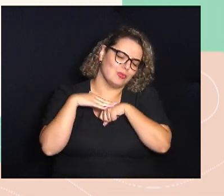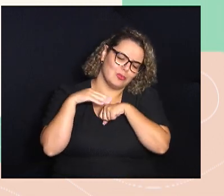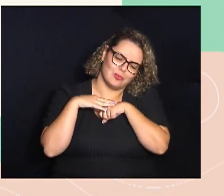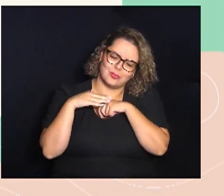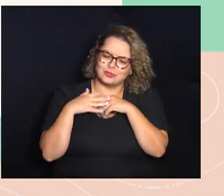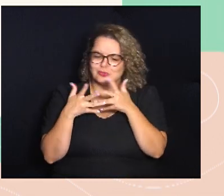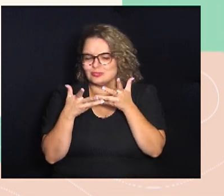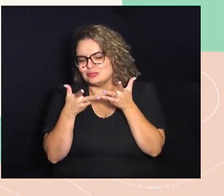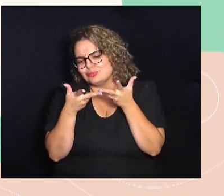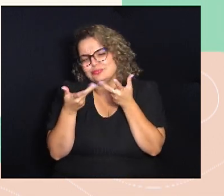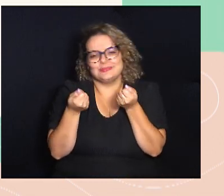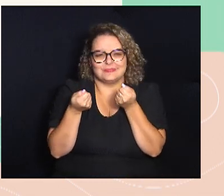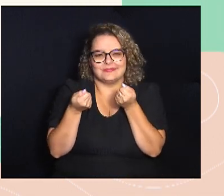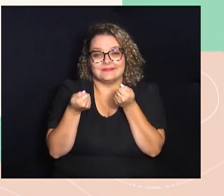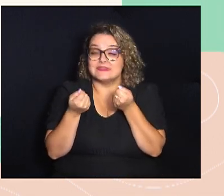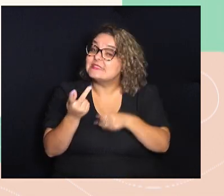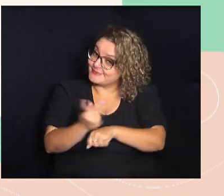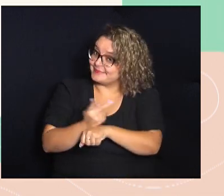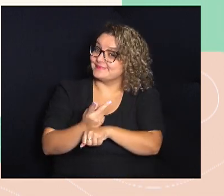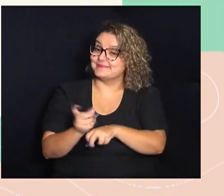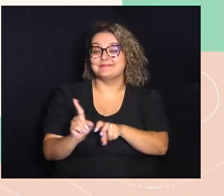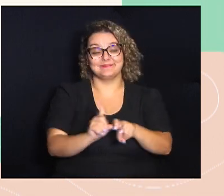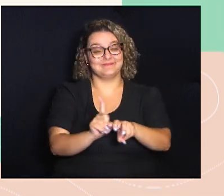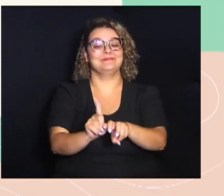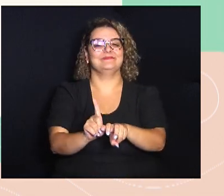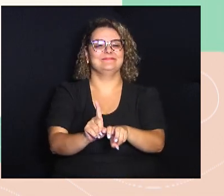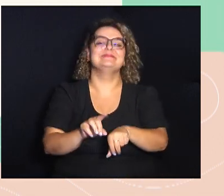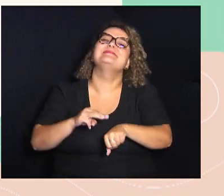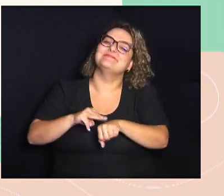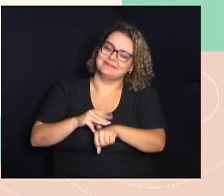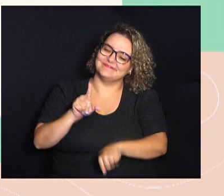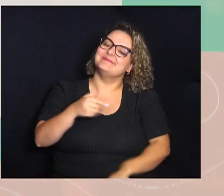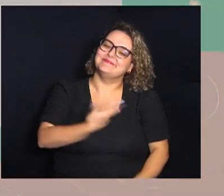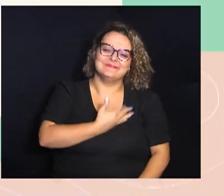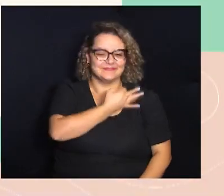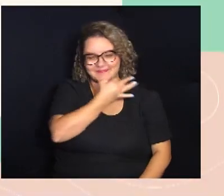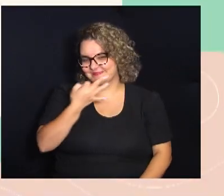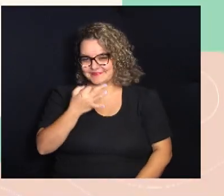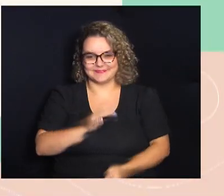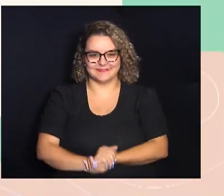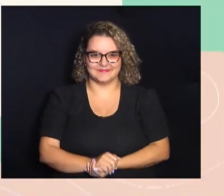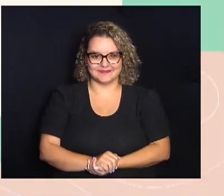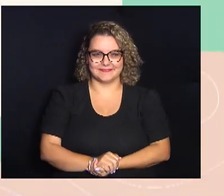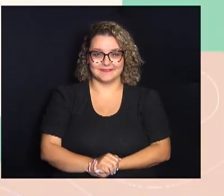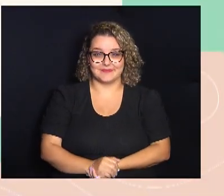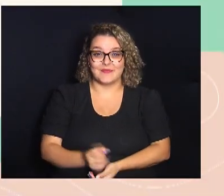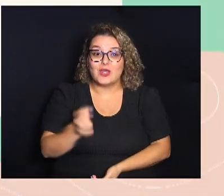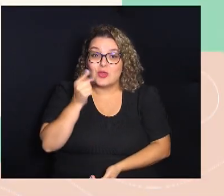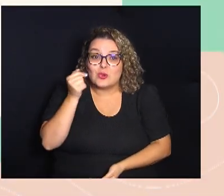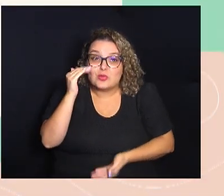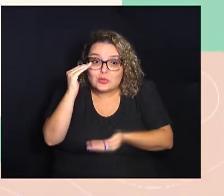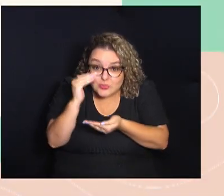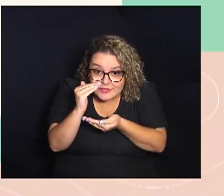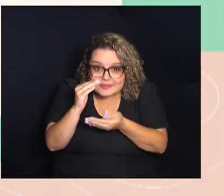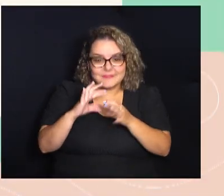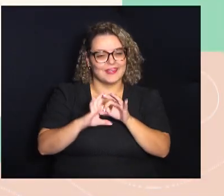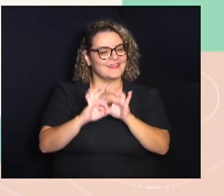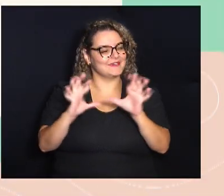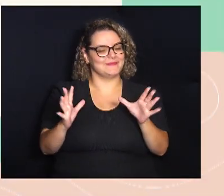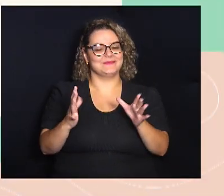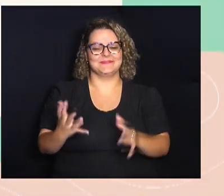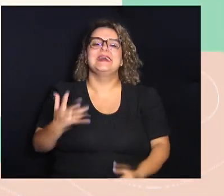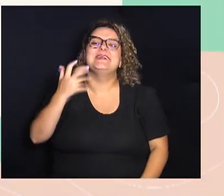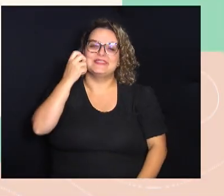você estiver procurando um companheiro, Marrom é um amigo perfeito. Esses gatinhos já estão disponíveis para